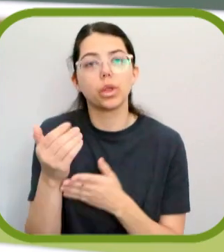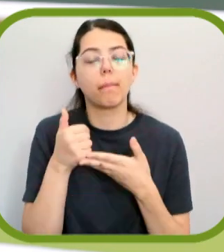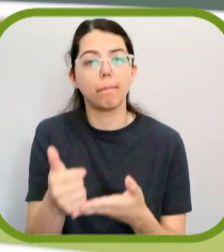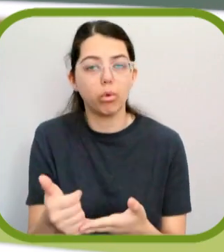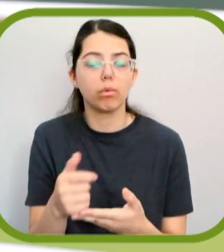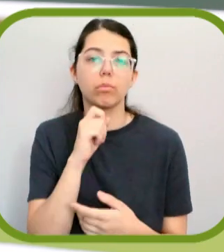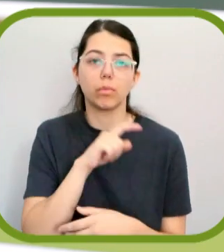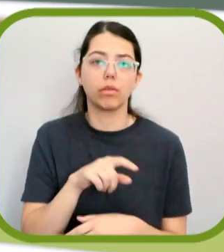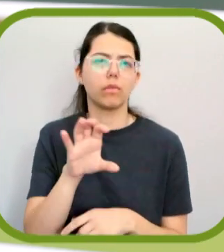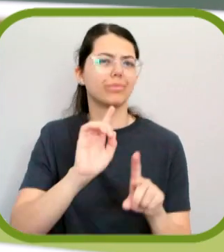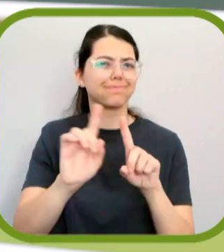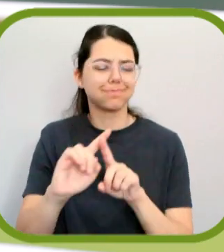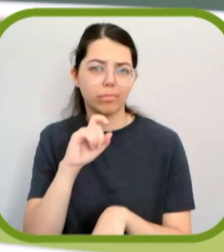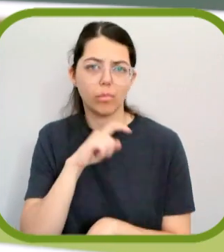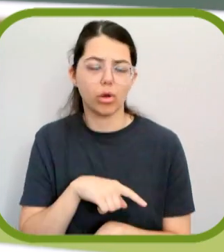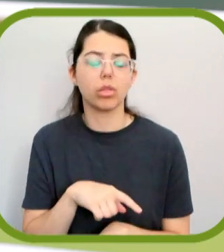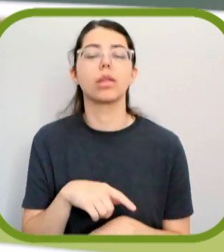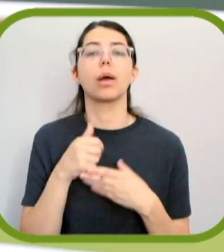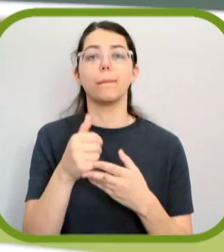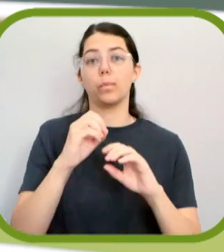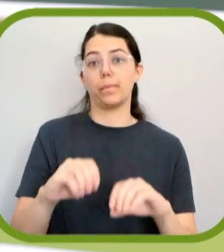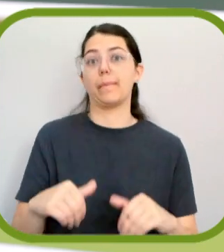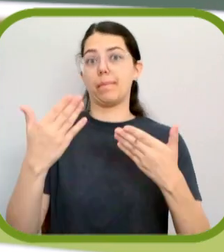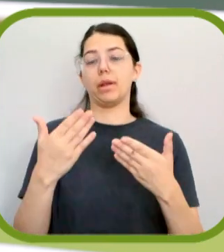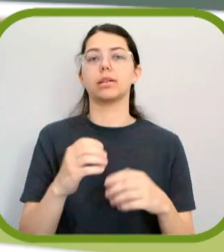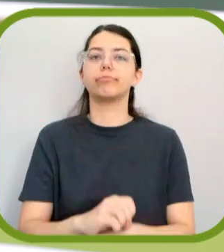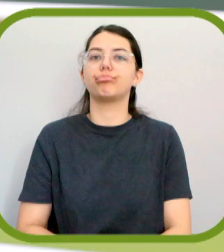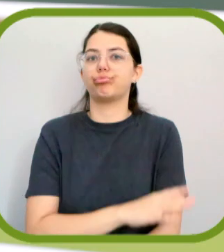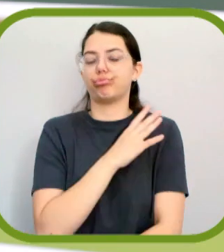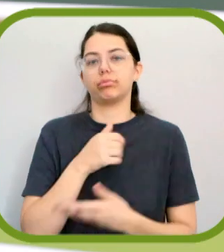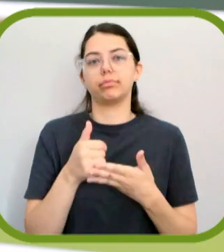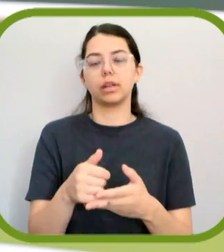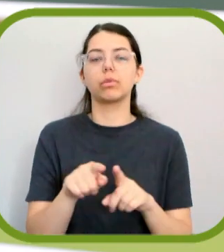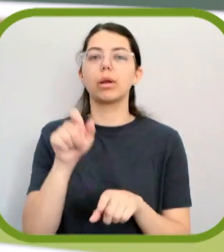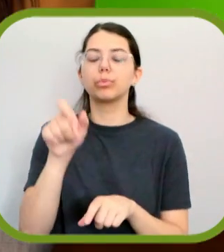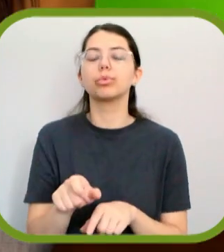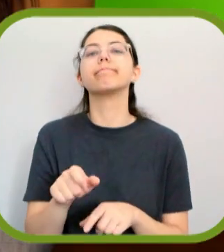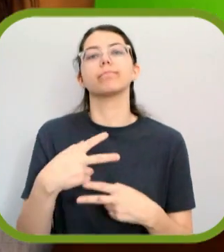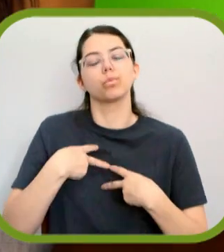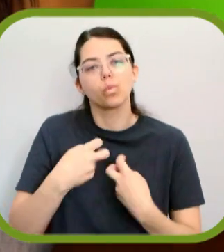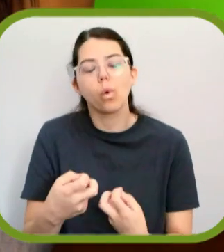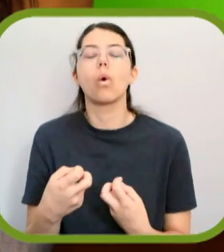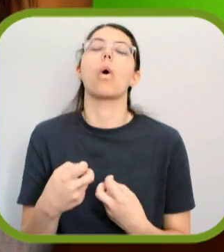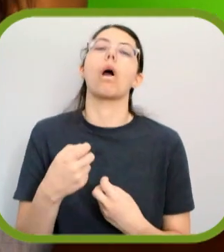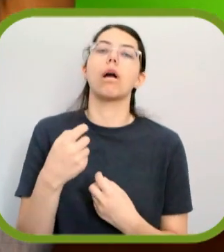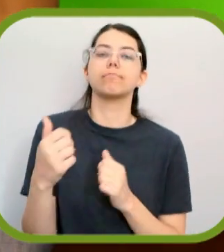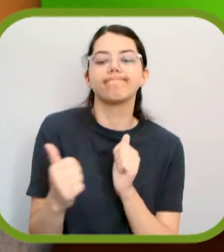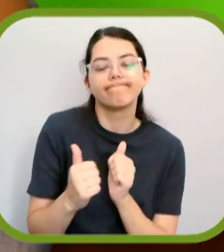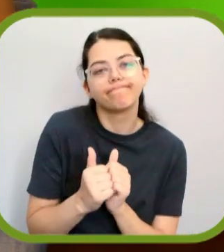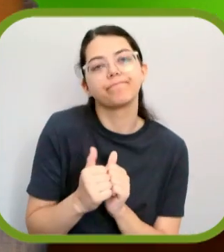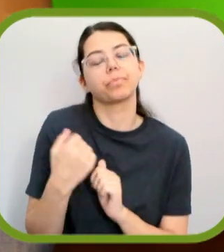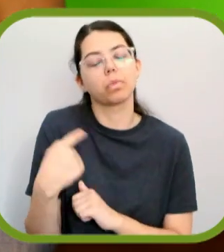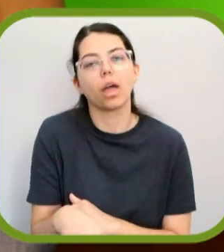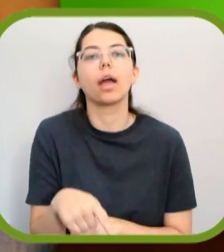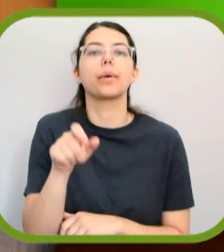seguir ter um apoio continuado, que pode ser feito de muitas formas. O apoio primário é apoio emocional, a pessoa sentir que está a ser ouvida e que está a ser acompanhada, que